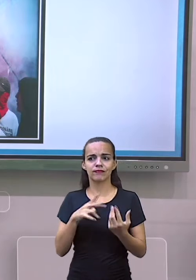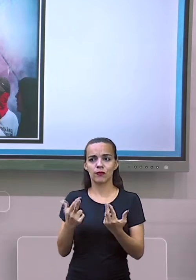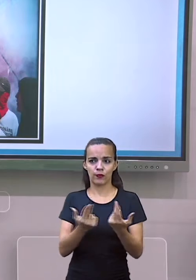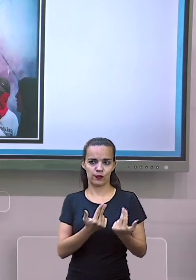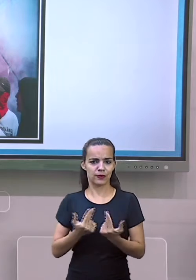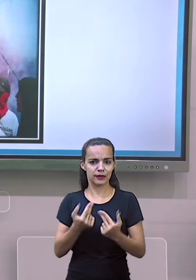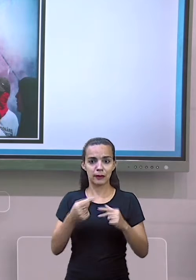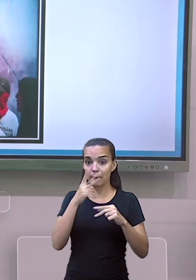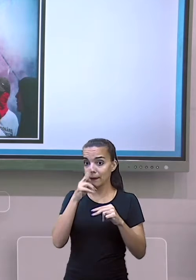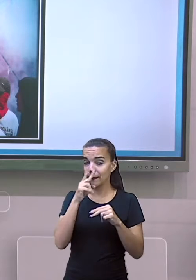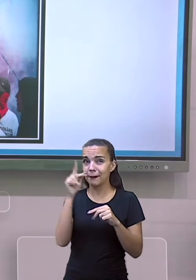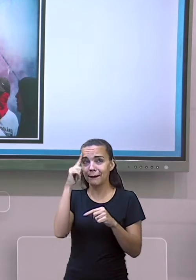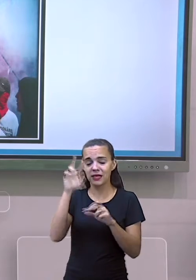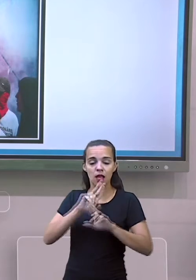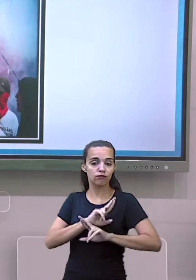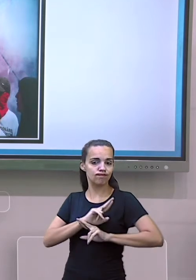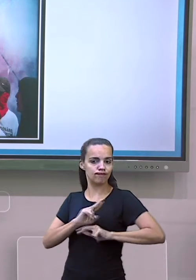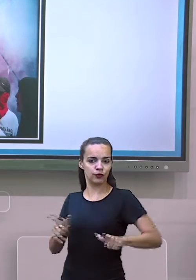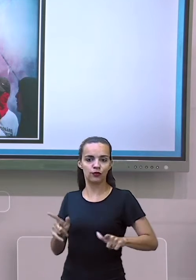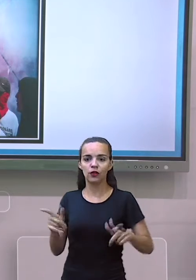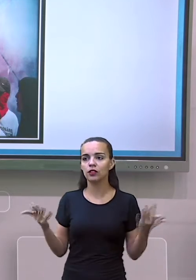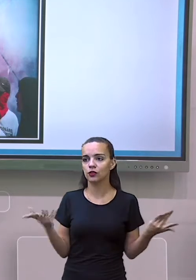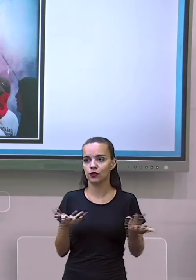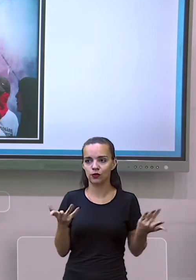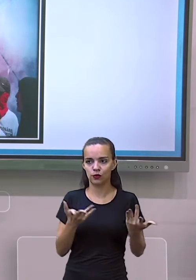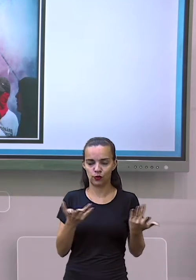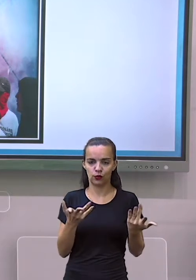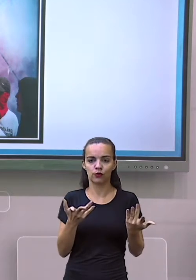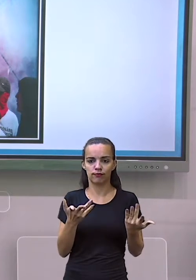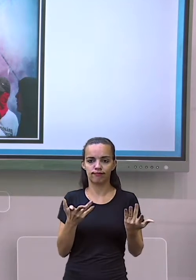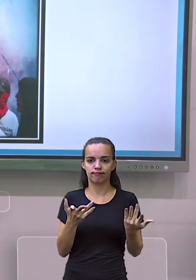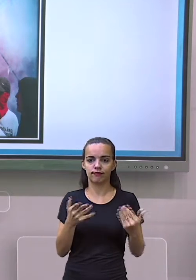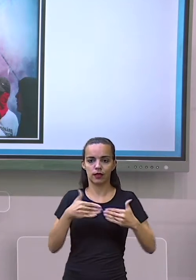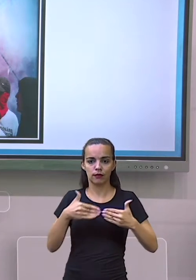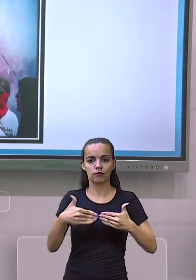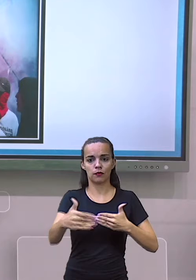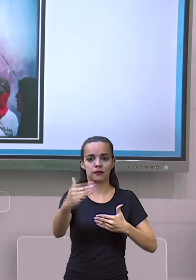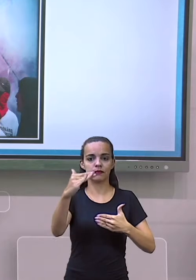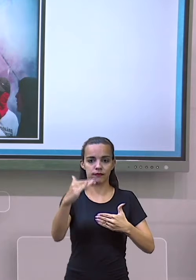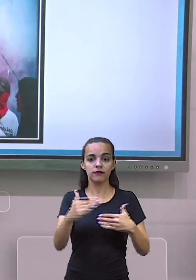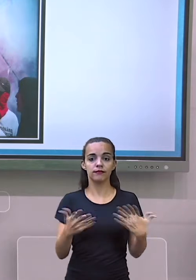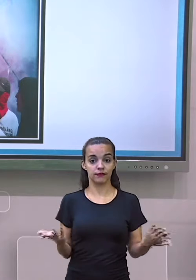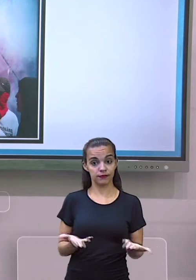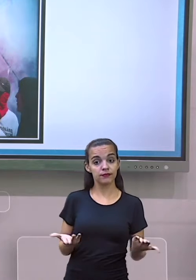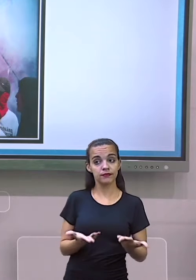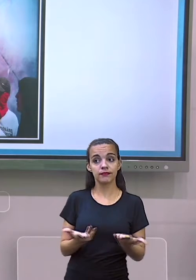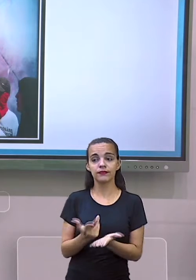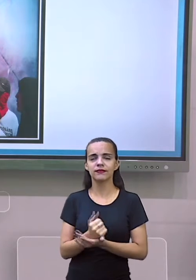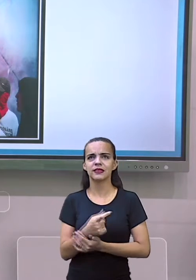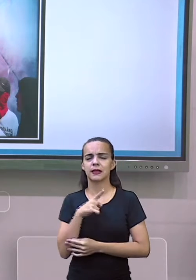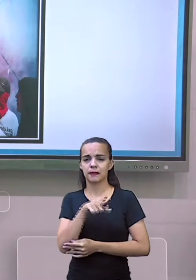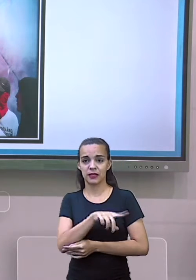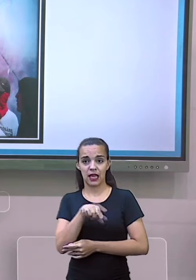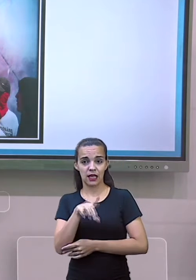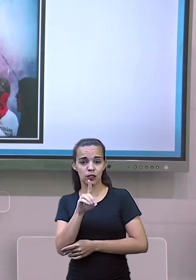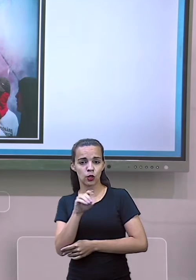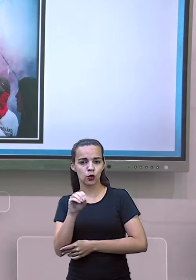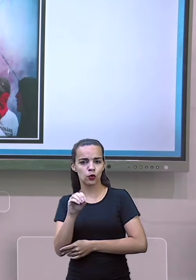estamos acostumados. E nós vamos entender isso durante toda essa aula. A